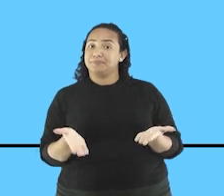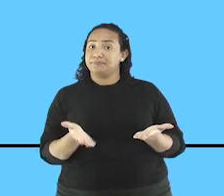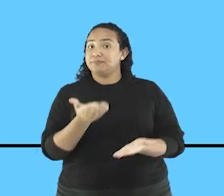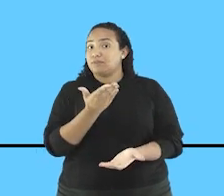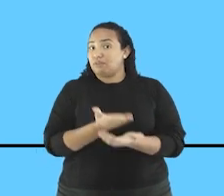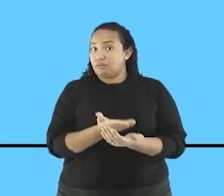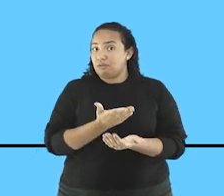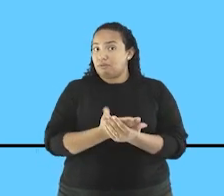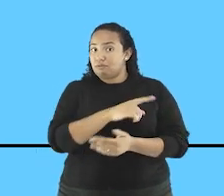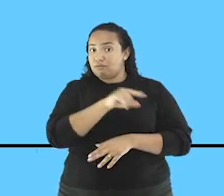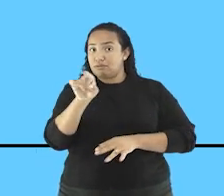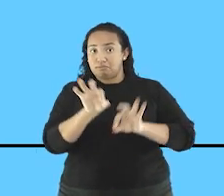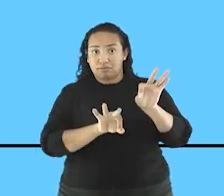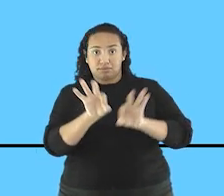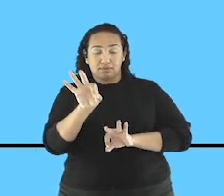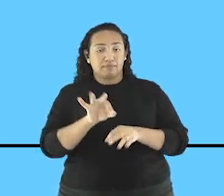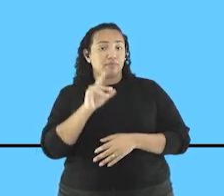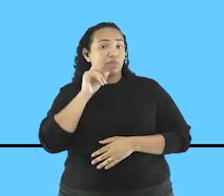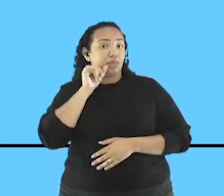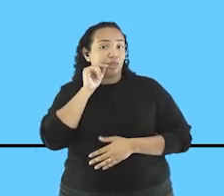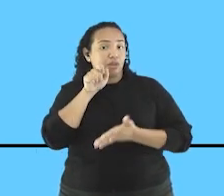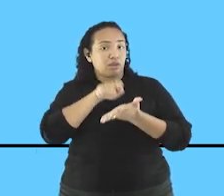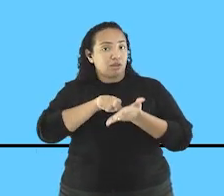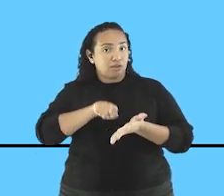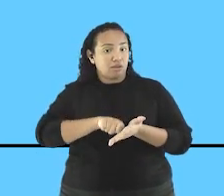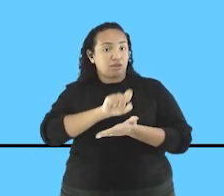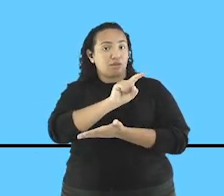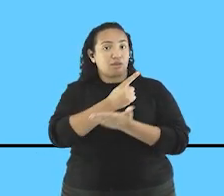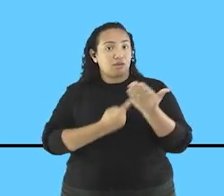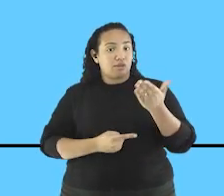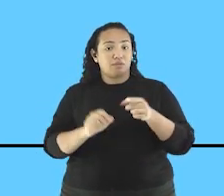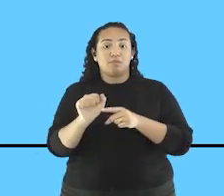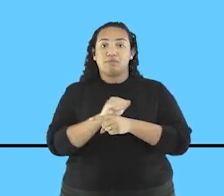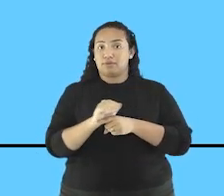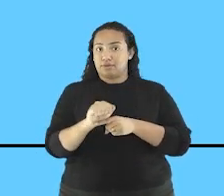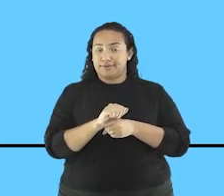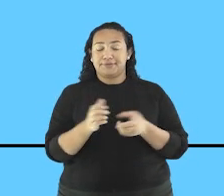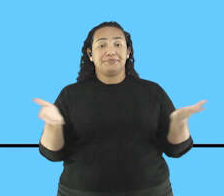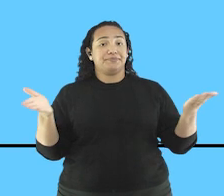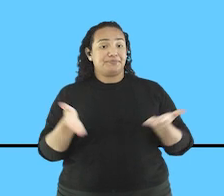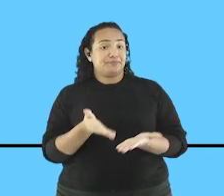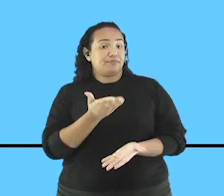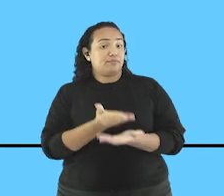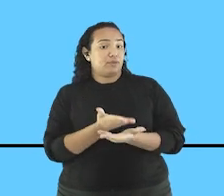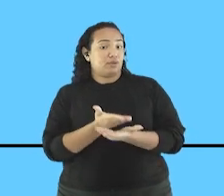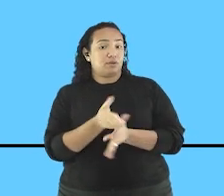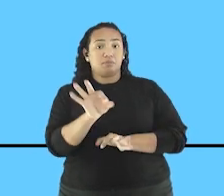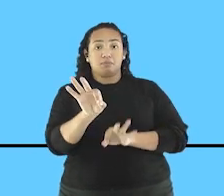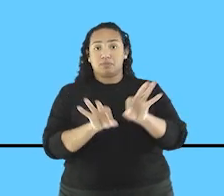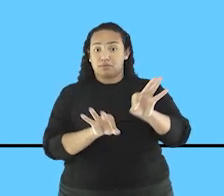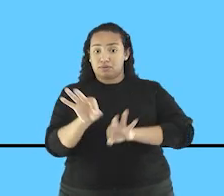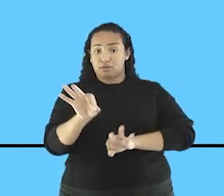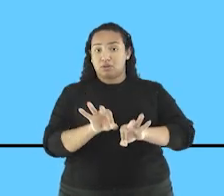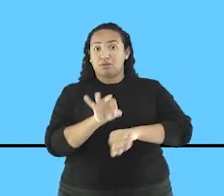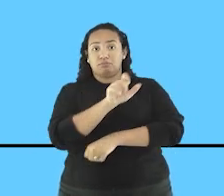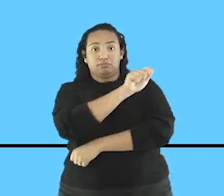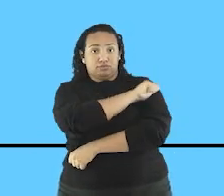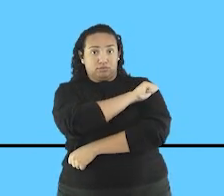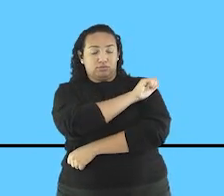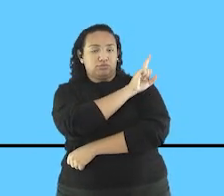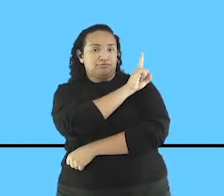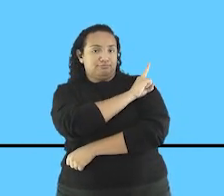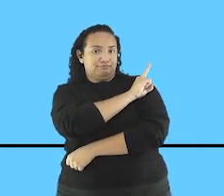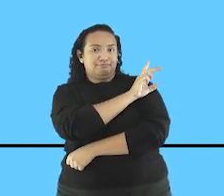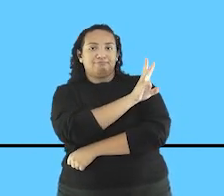aula de hoje, peguem lápis de escrever, caderno e borracha. Esta aula foi preparada para os estudantes